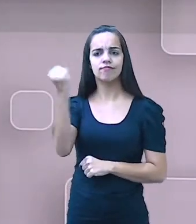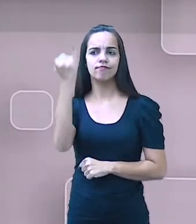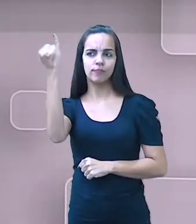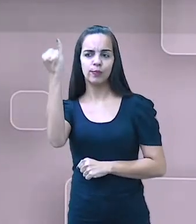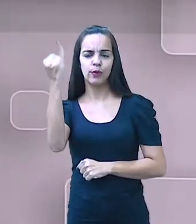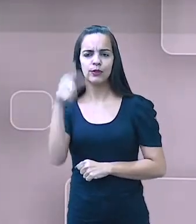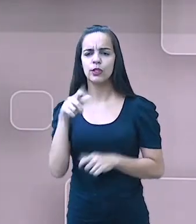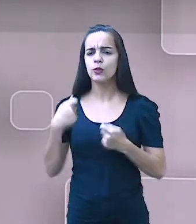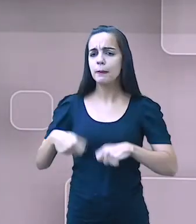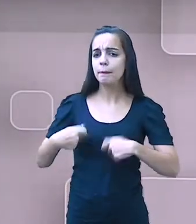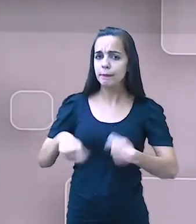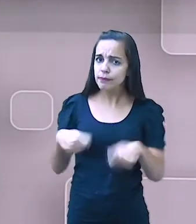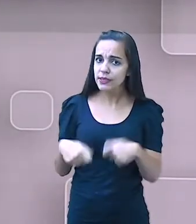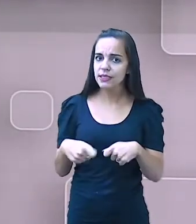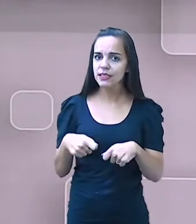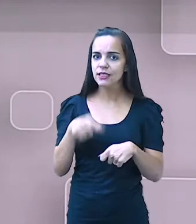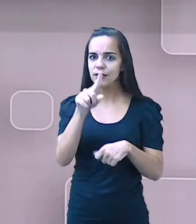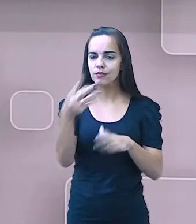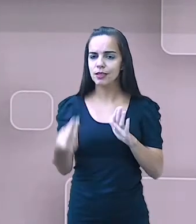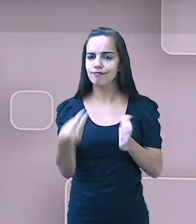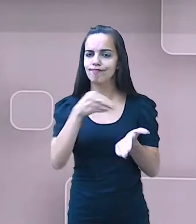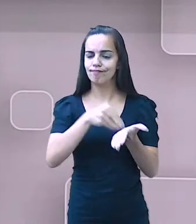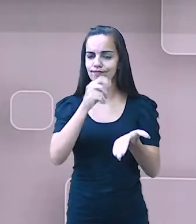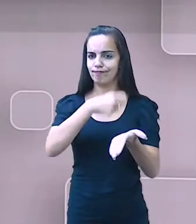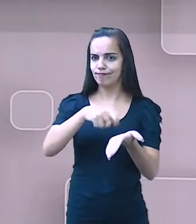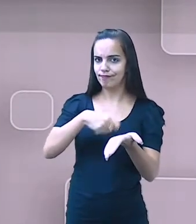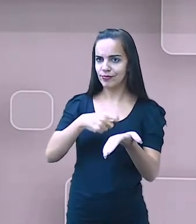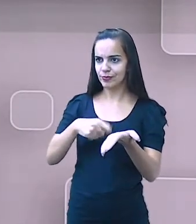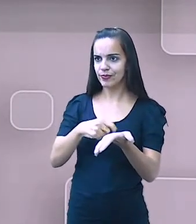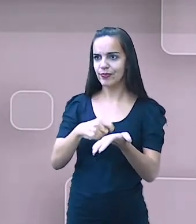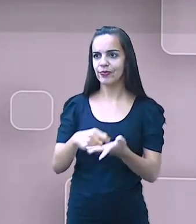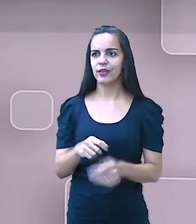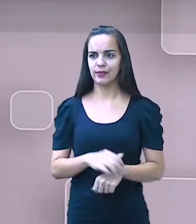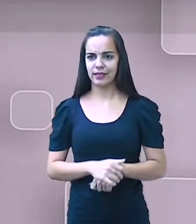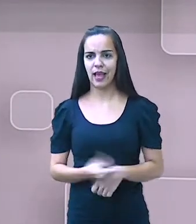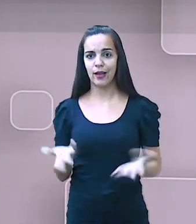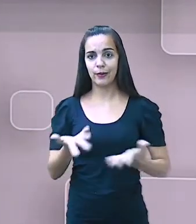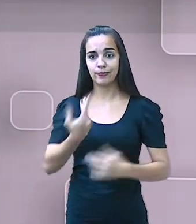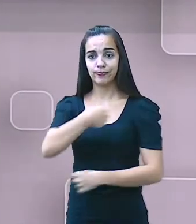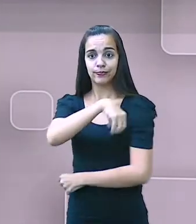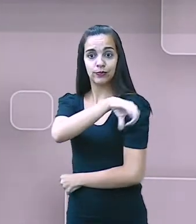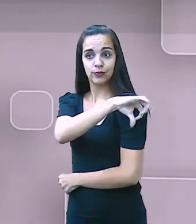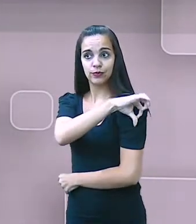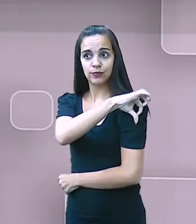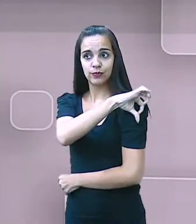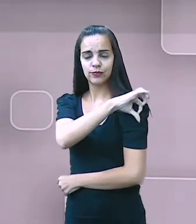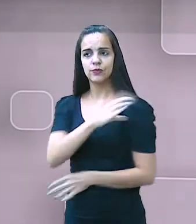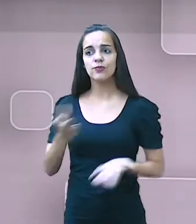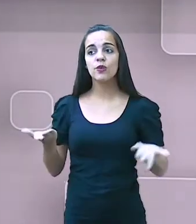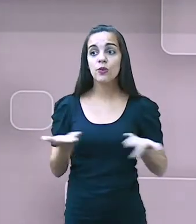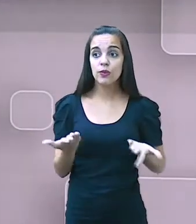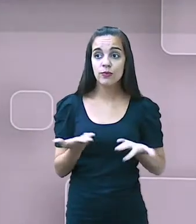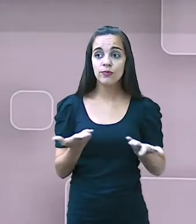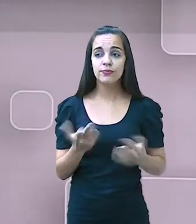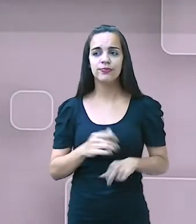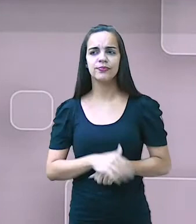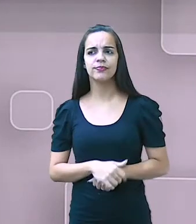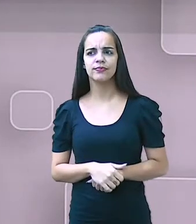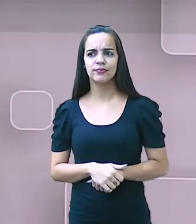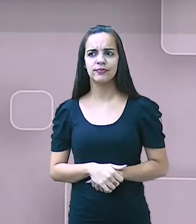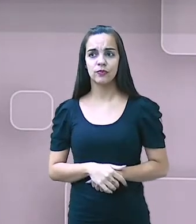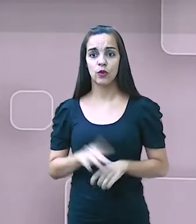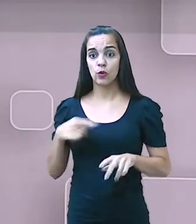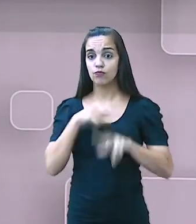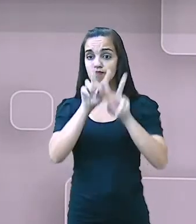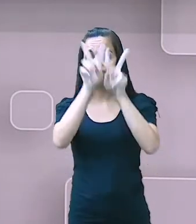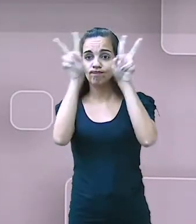necessário. Eu estou com saudade de você, meu aluno do 9º ano. E hoje, olha o título da